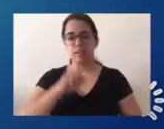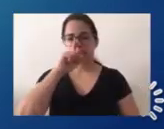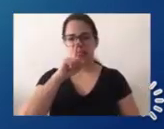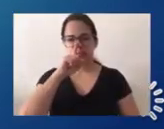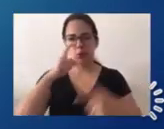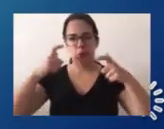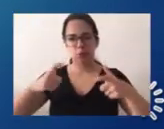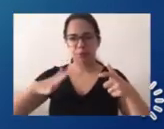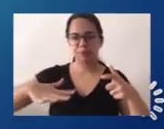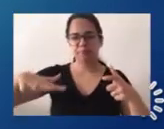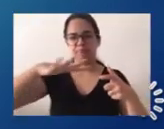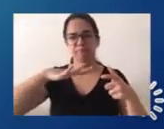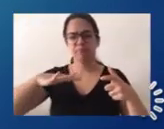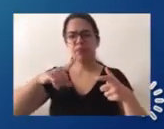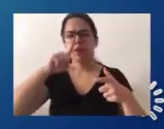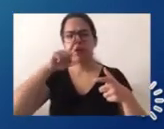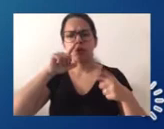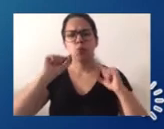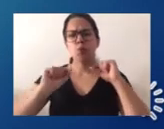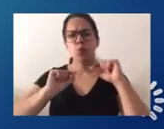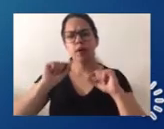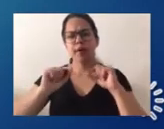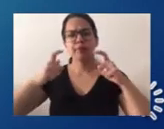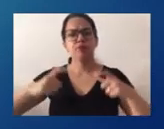Bem, o tema da nossa aula são riscos físicos.